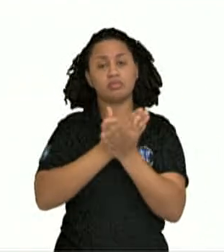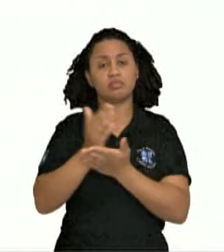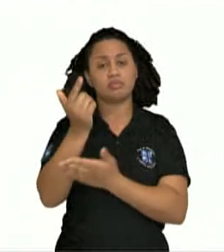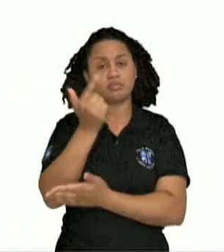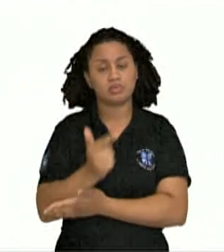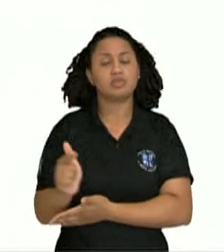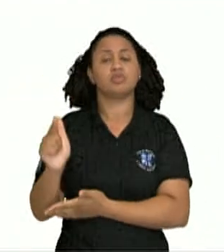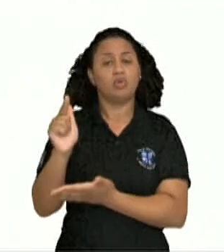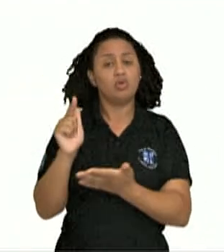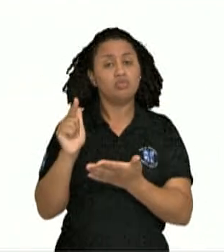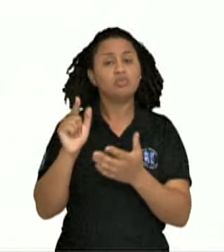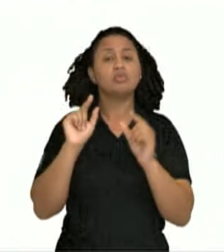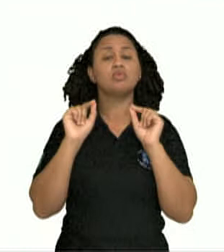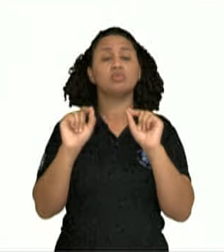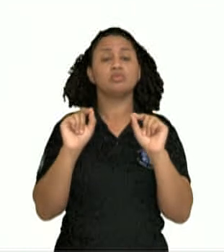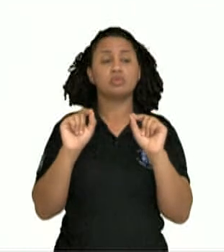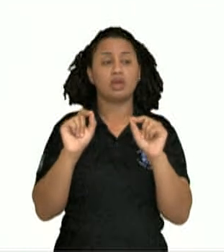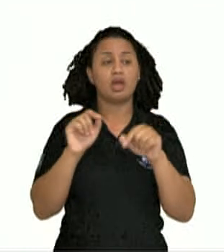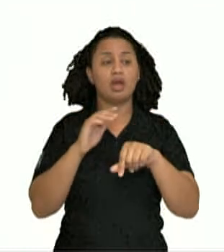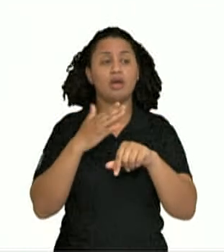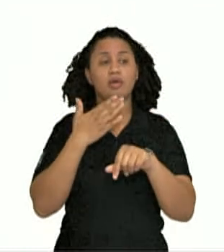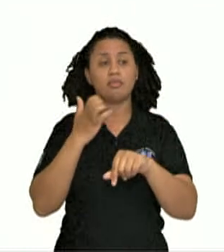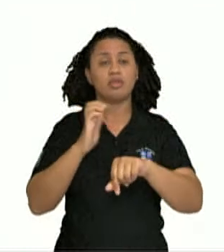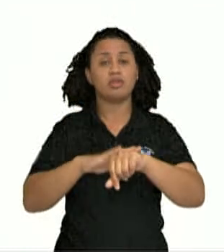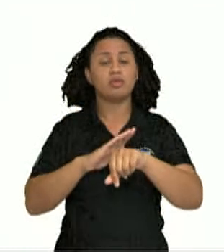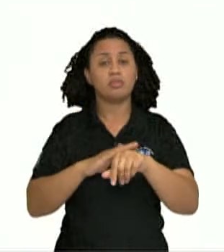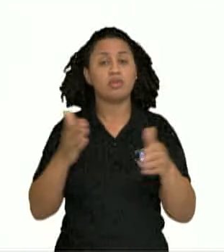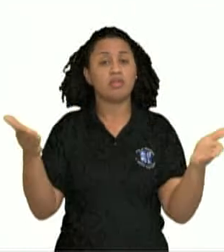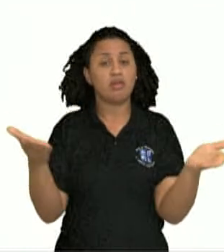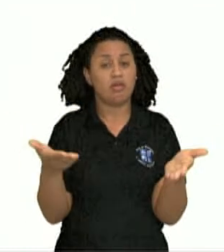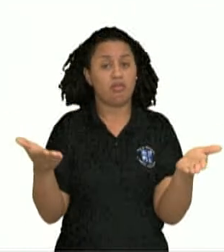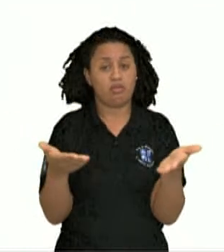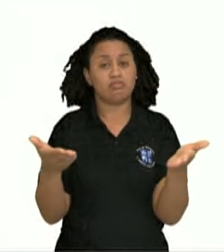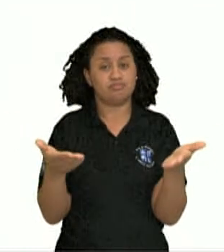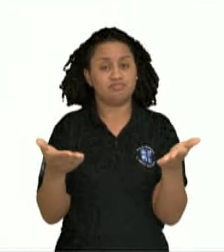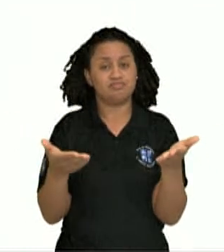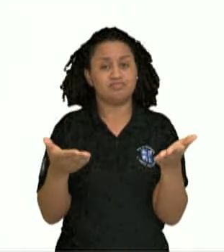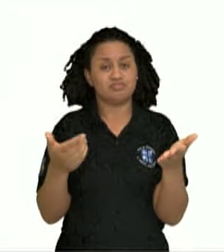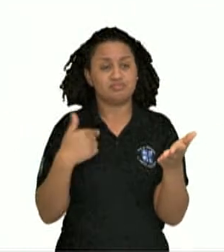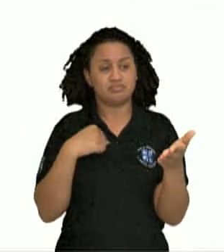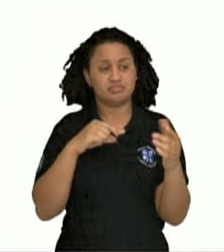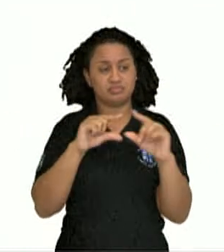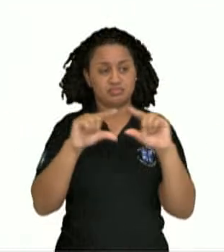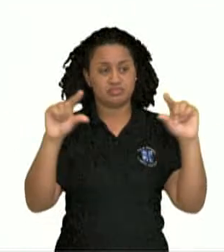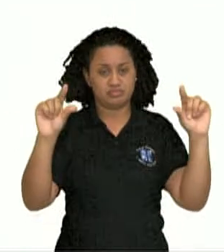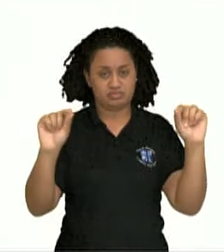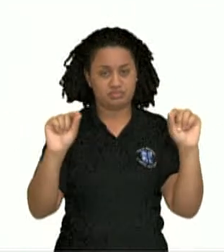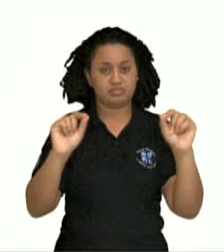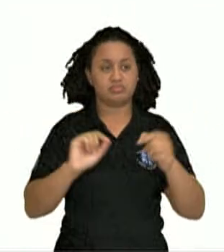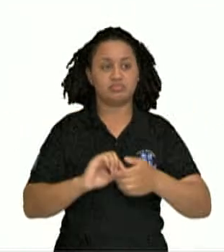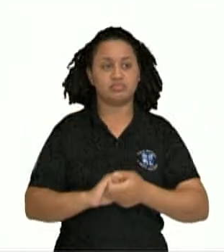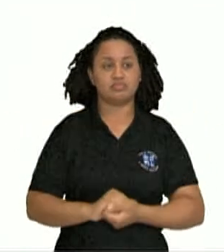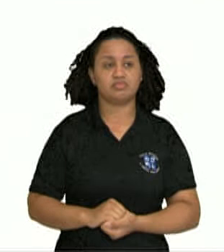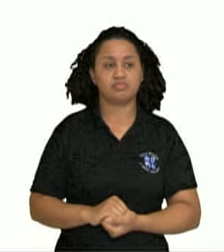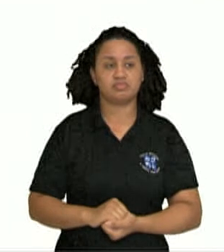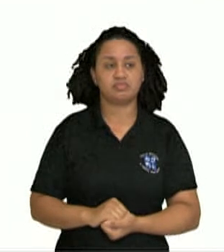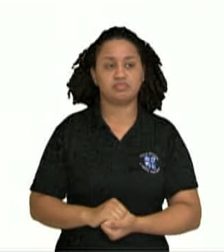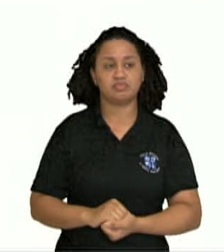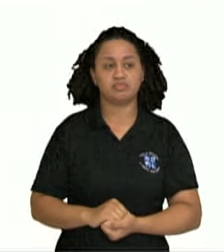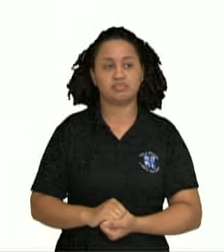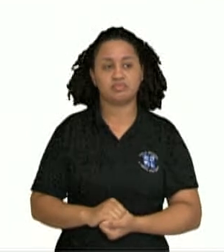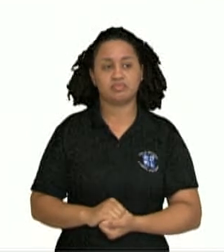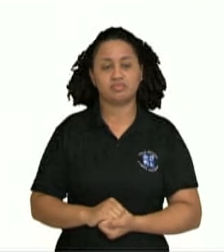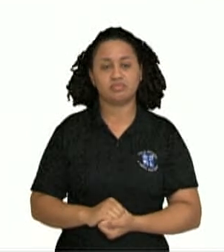recomeçar, para começar de novo, o melhor momento é agora. Os versos dizem, esta é a hora